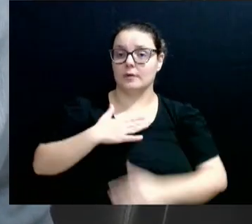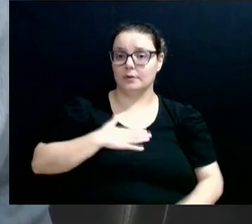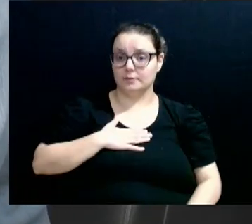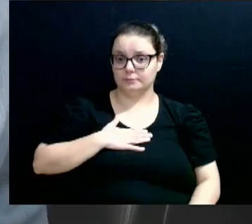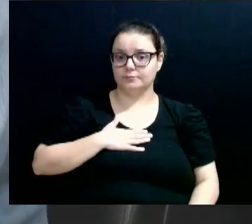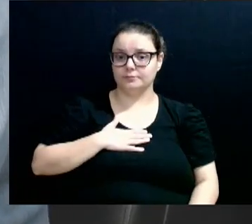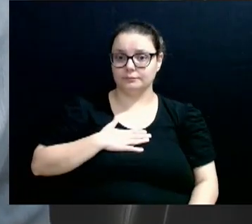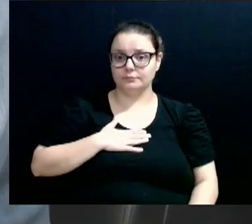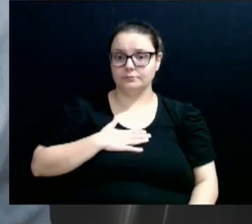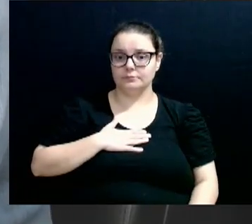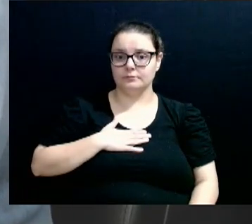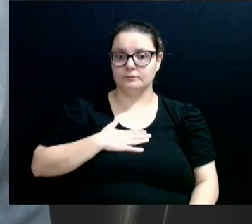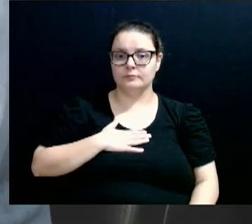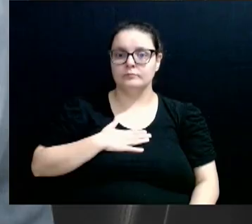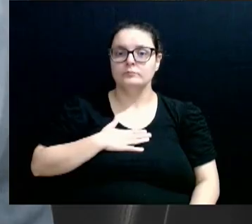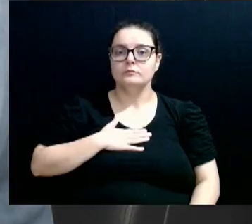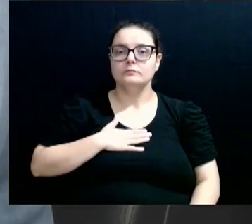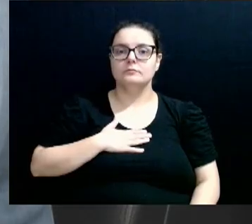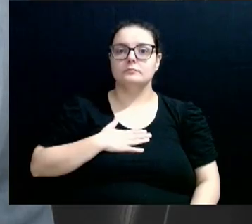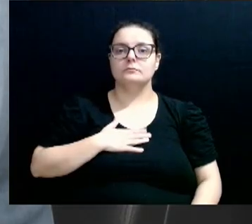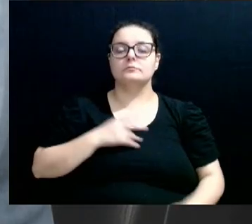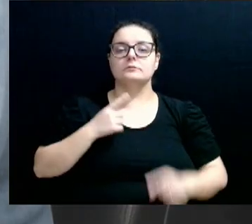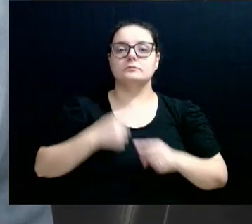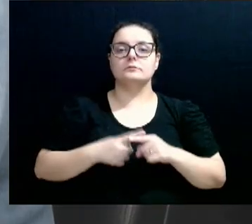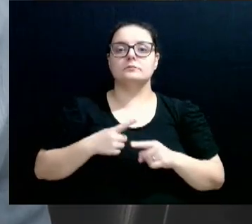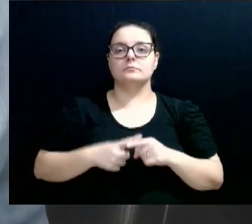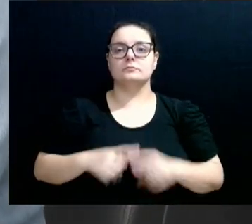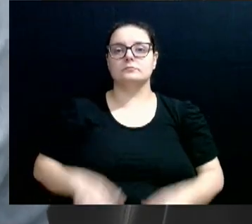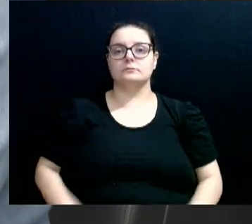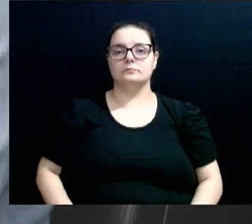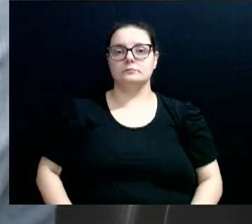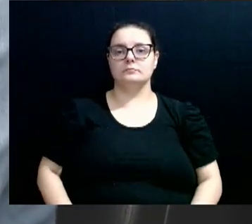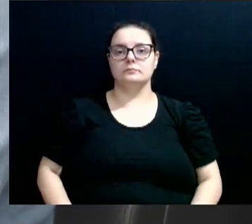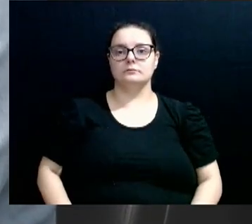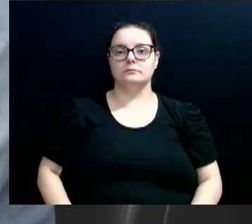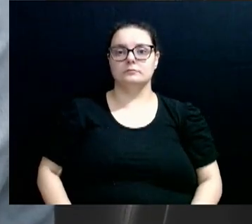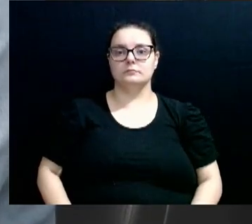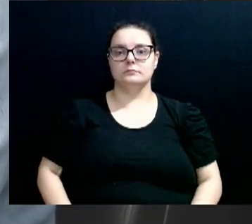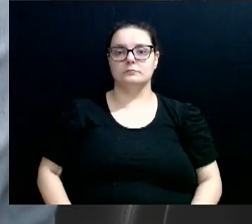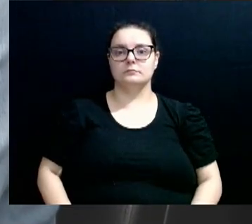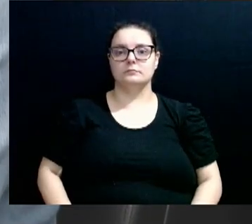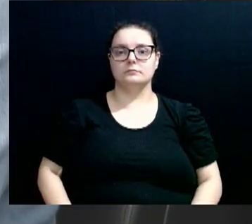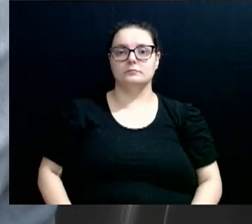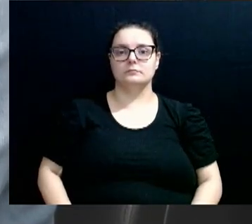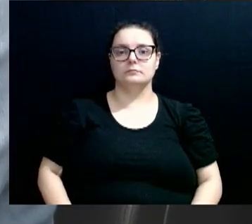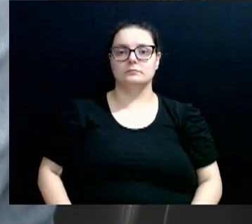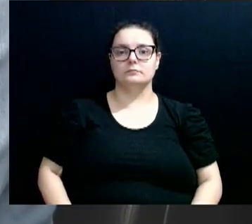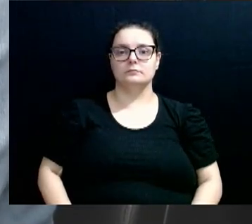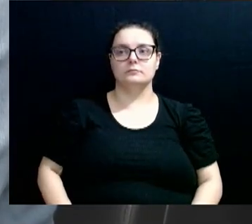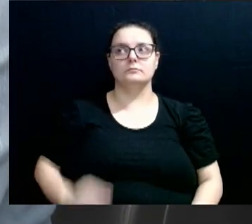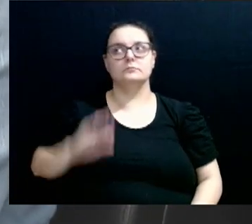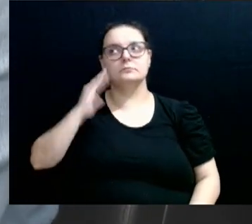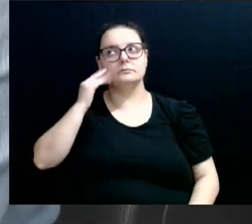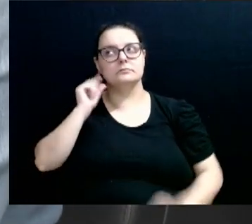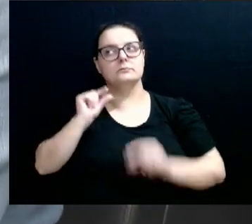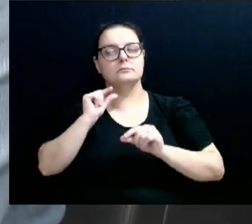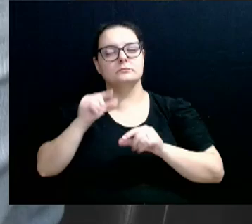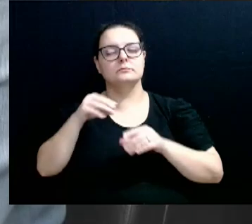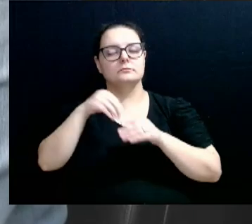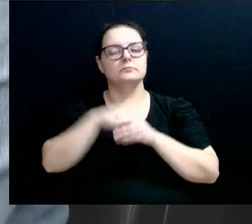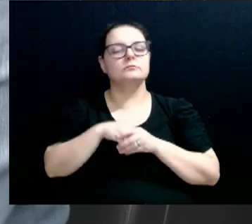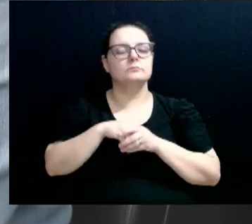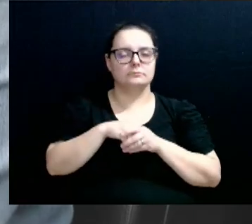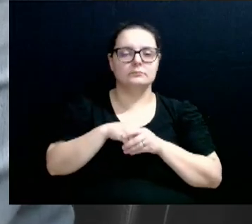Porque talvez eu entendia um pouco mais isso de dentro, né? Porque a minha família